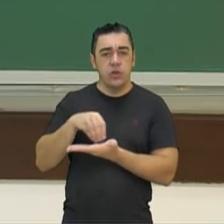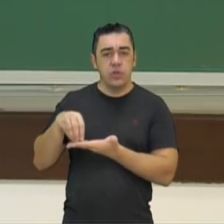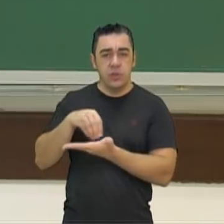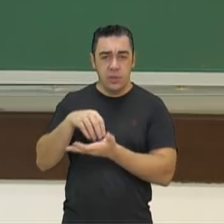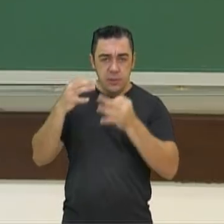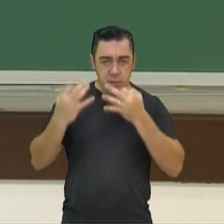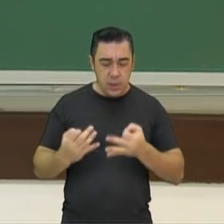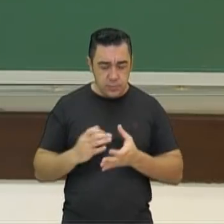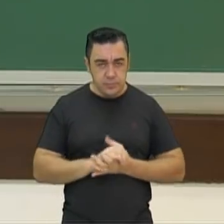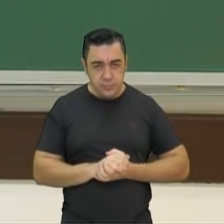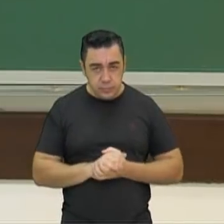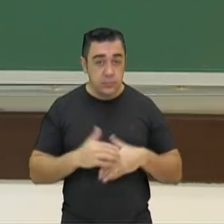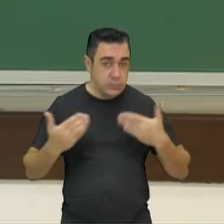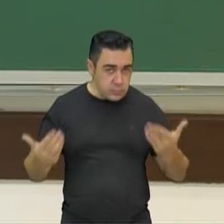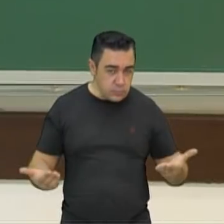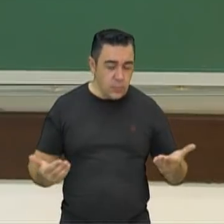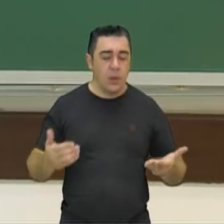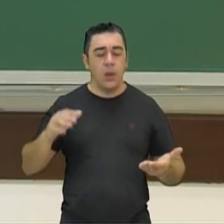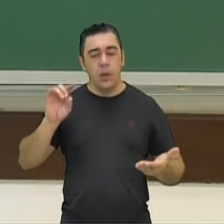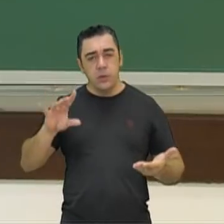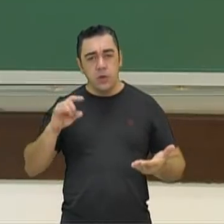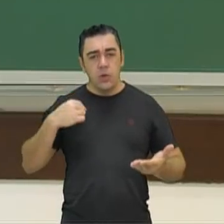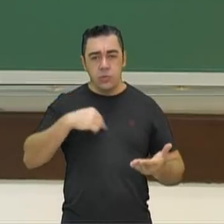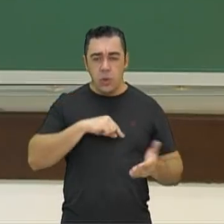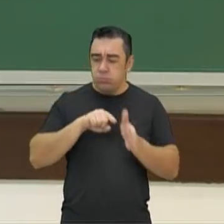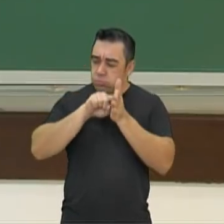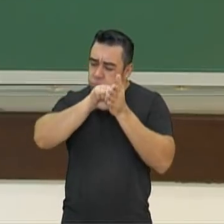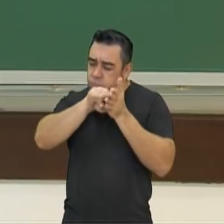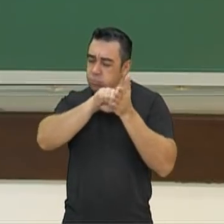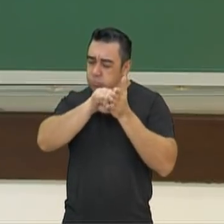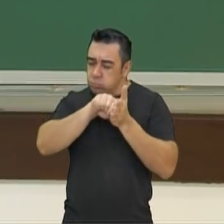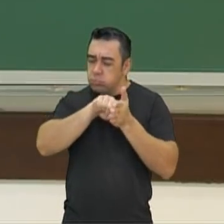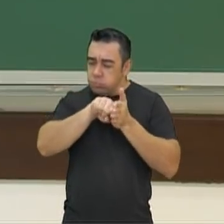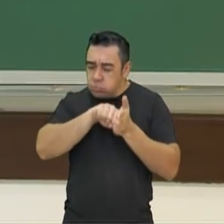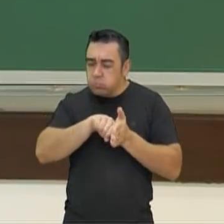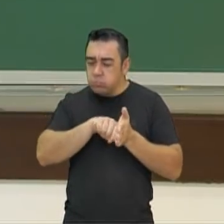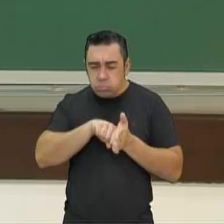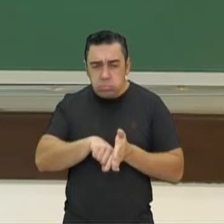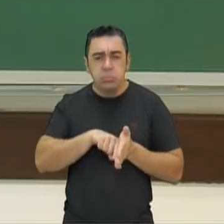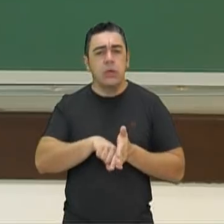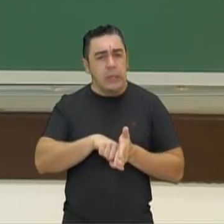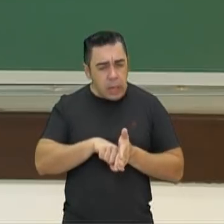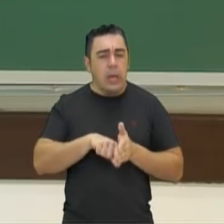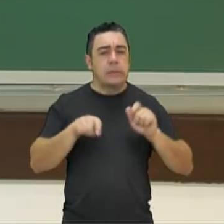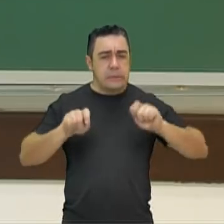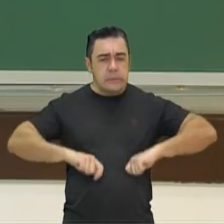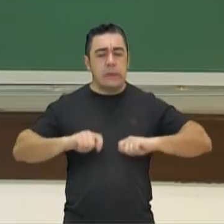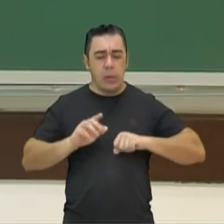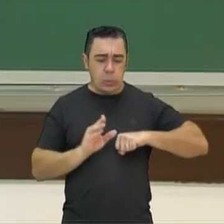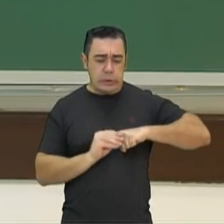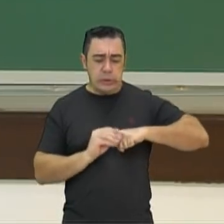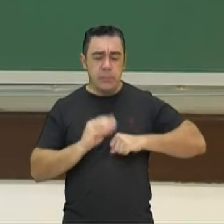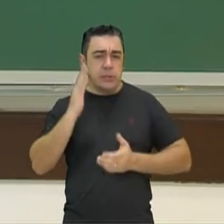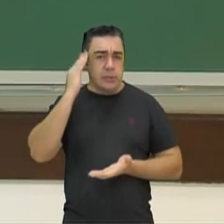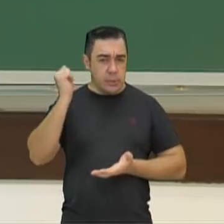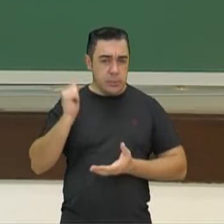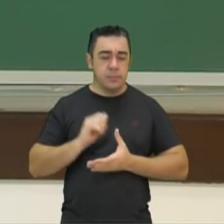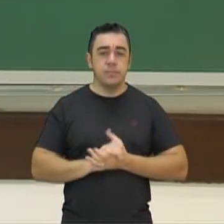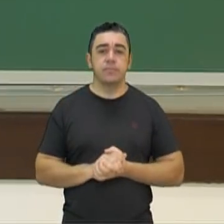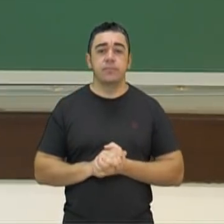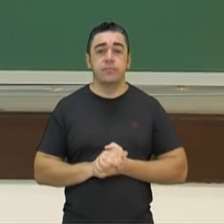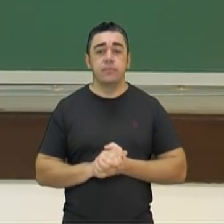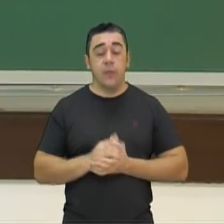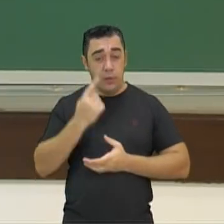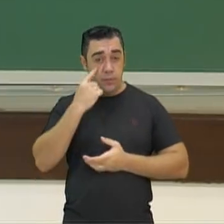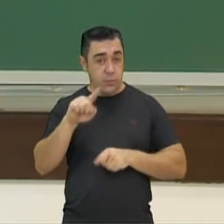Então, coisas assim que só a gente buscando, estudando, pesquisando, a gente ia saber, né? A gente não ia saber no dia a dia só jogando.